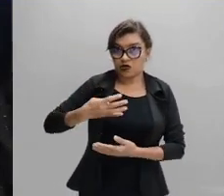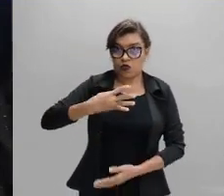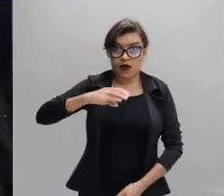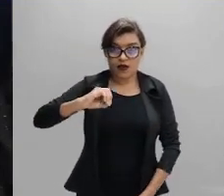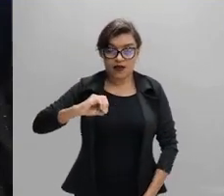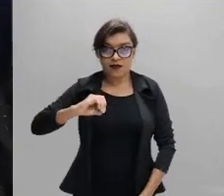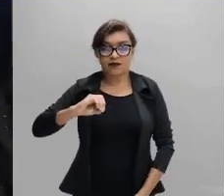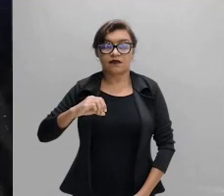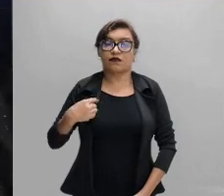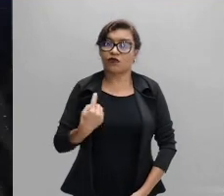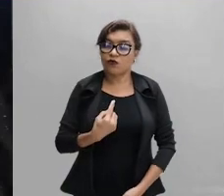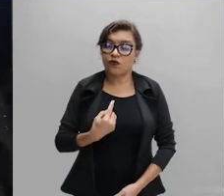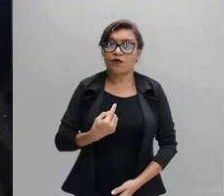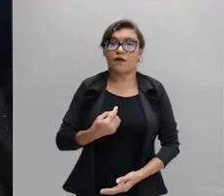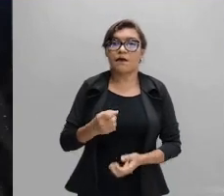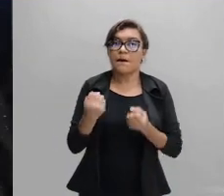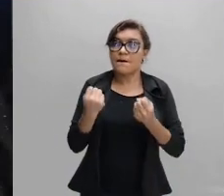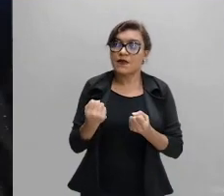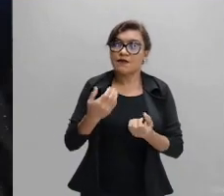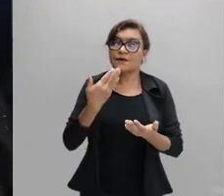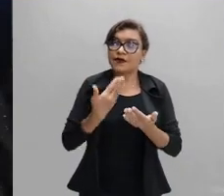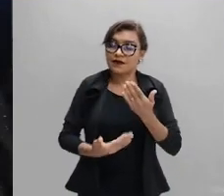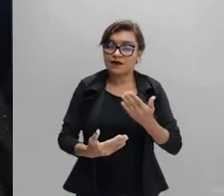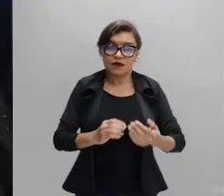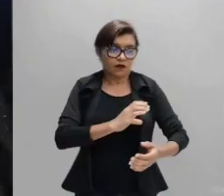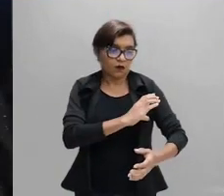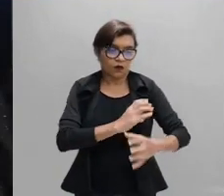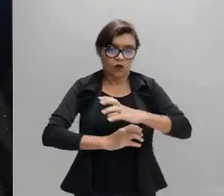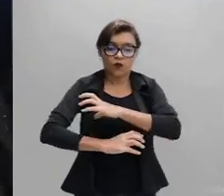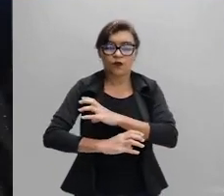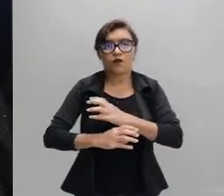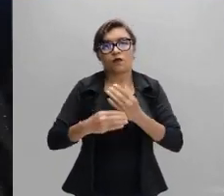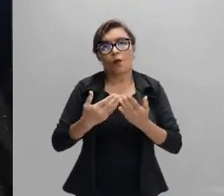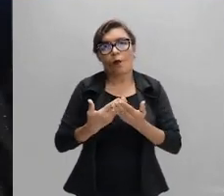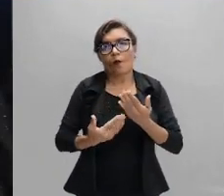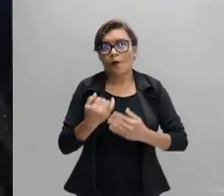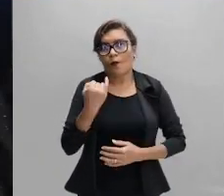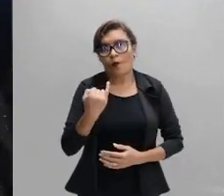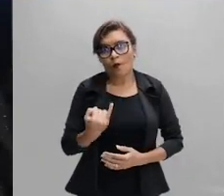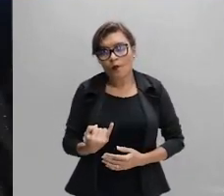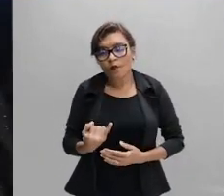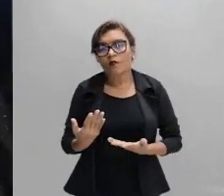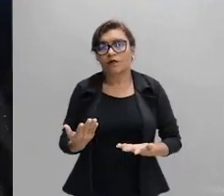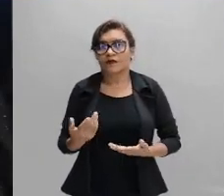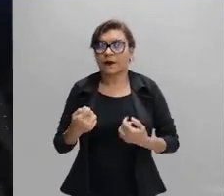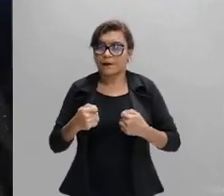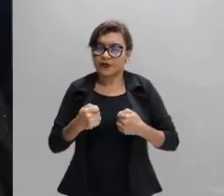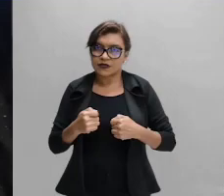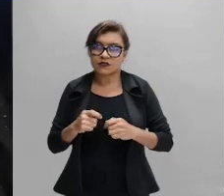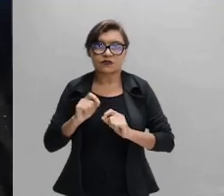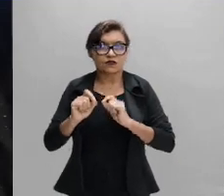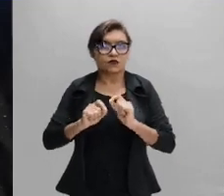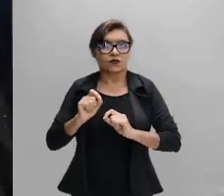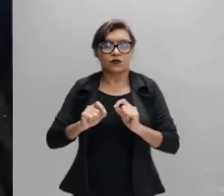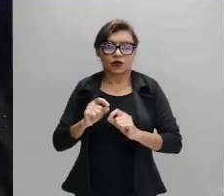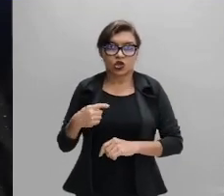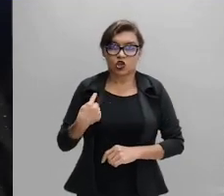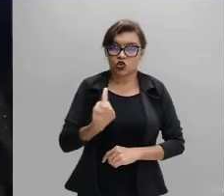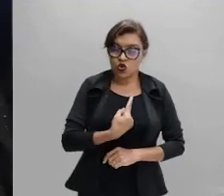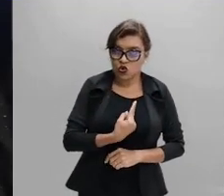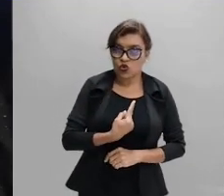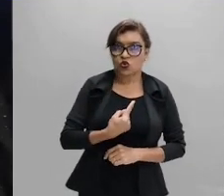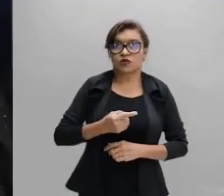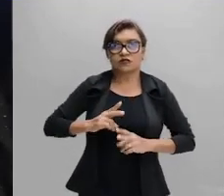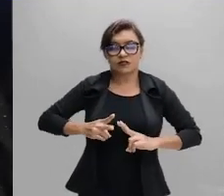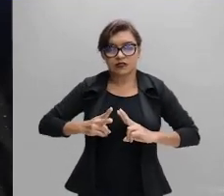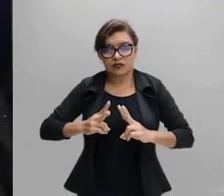estrutura muscular, o que a gente começa? A gente começa a perder essa estrutura. Então é importante que sempre nós tenhamos o quê? Nós estejamos o